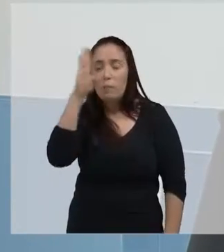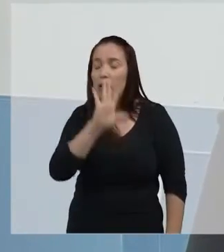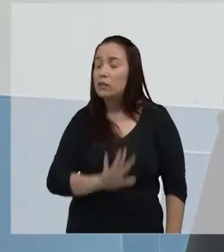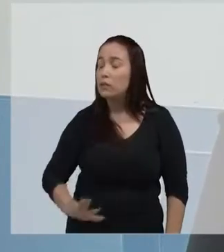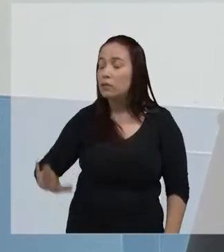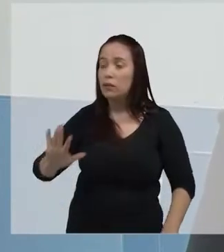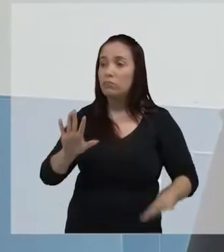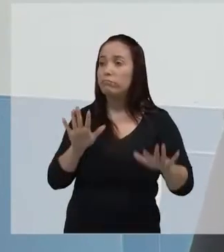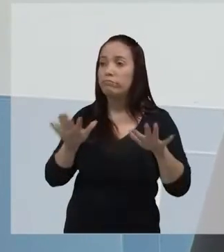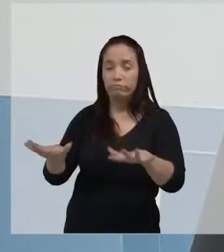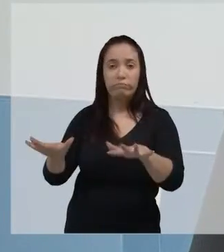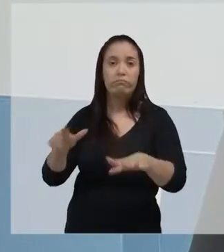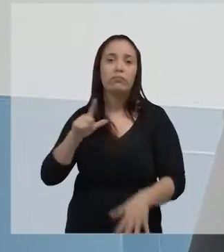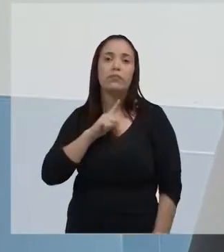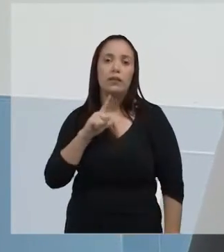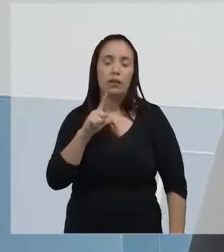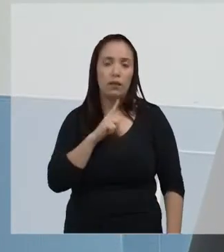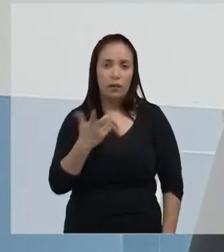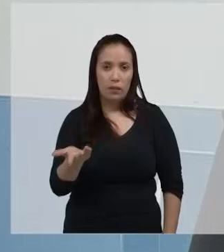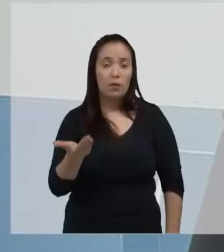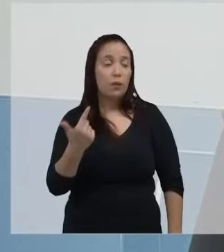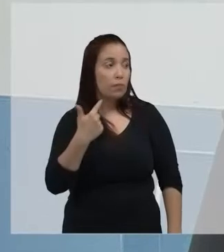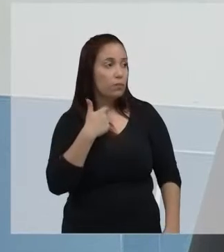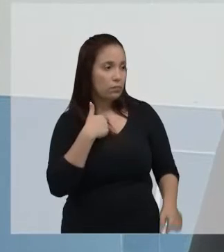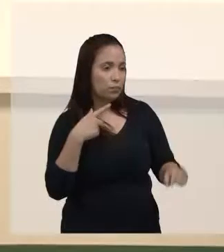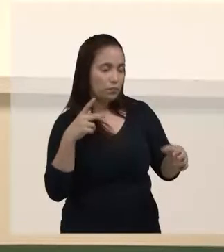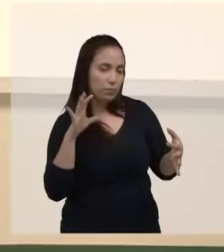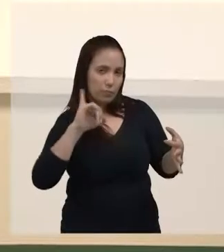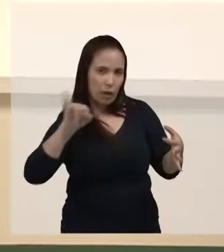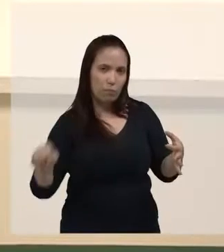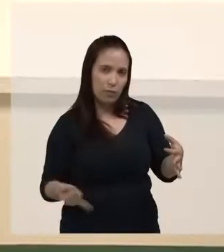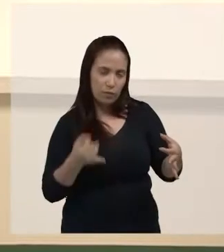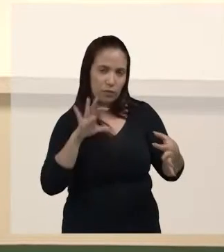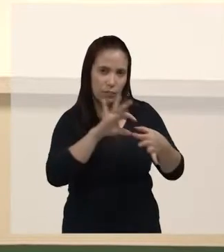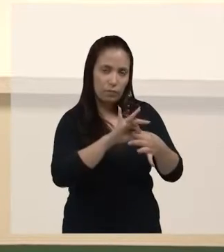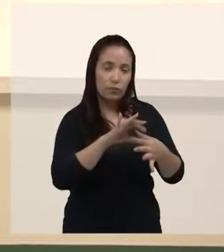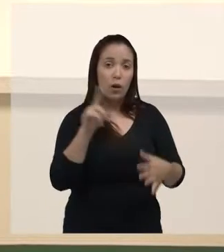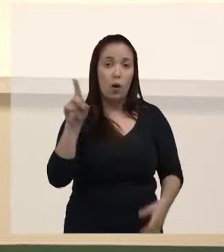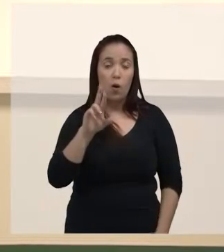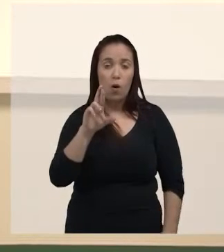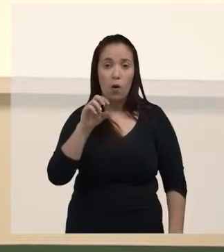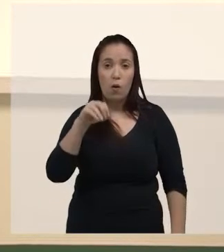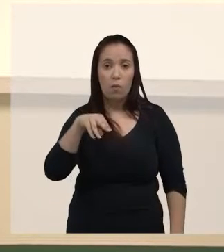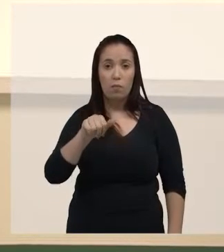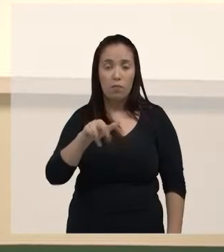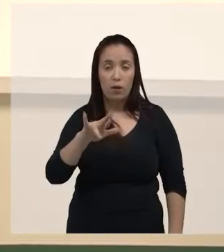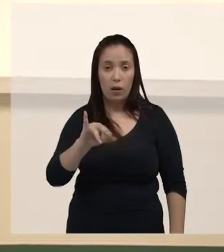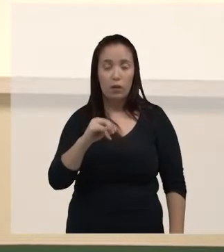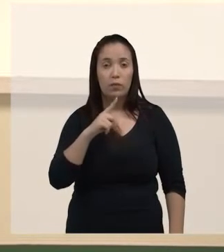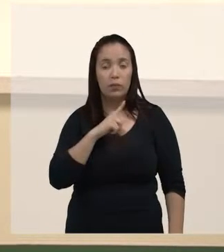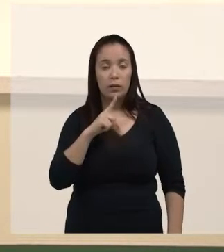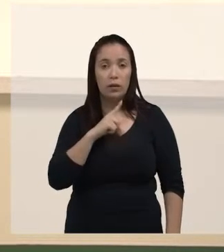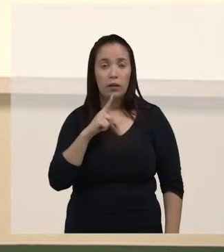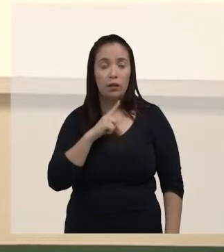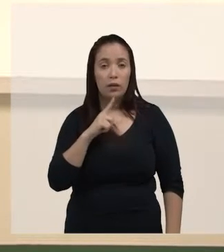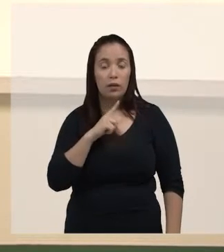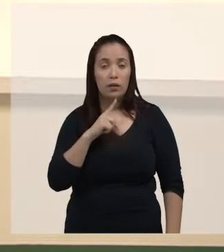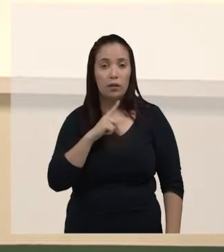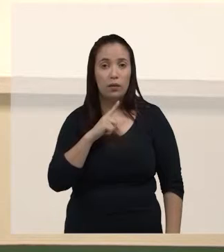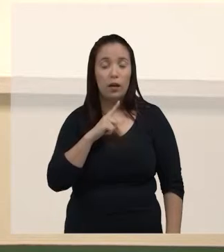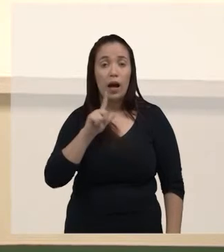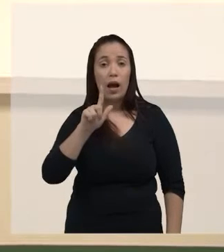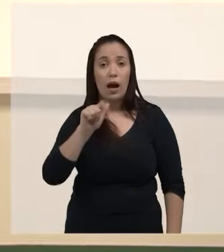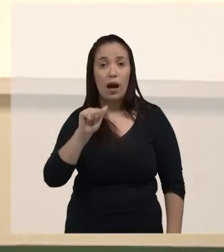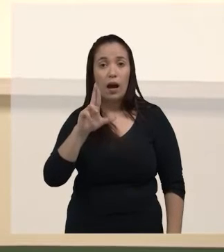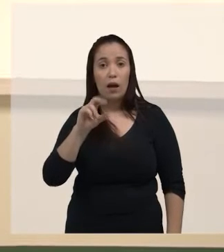vergonhosa, que nós temos nesse país. Só para lhe interromper, mas ajudando, Romário ainda tem 12% dos votos. Desculpa,